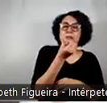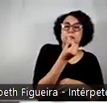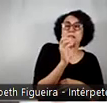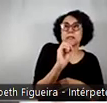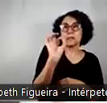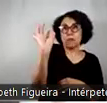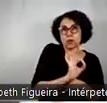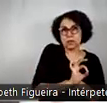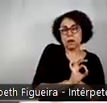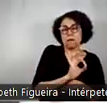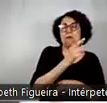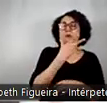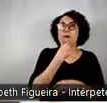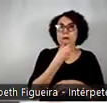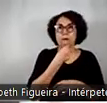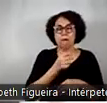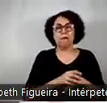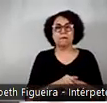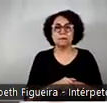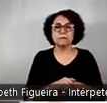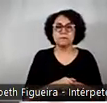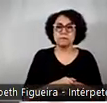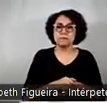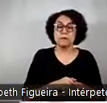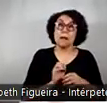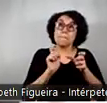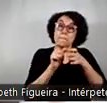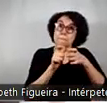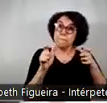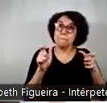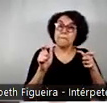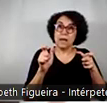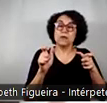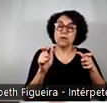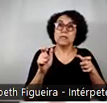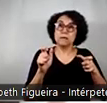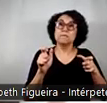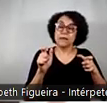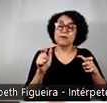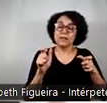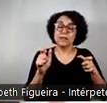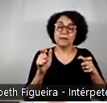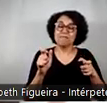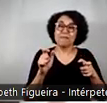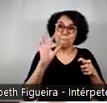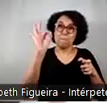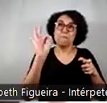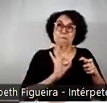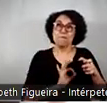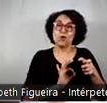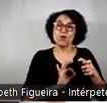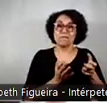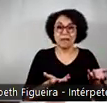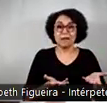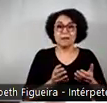masculino. Então a gente vê ainda, né, uma predominância ainda do gênero dentro do contexto